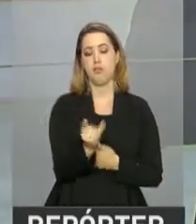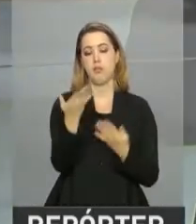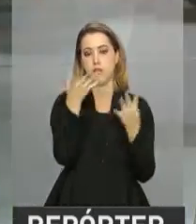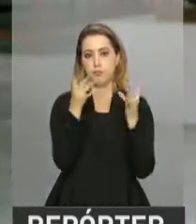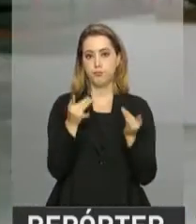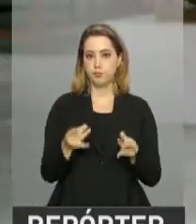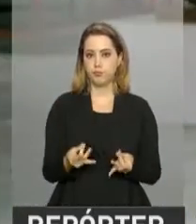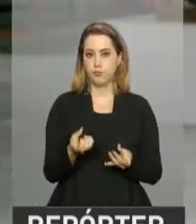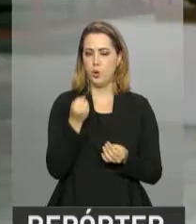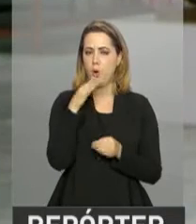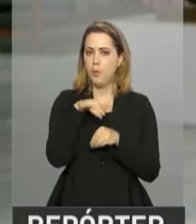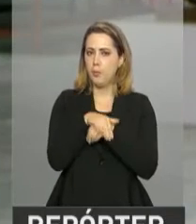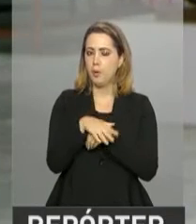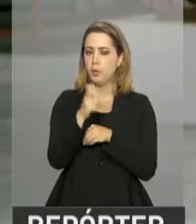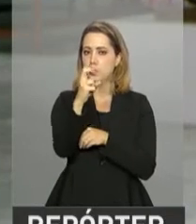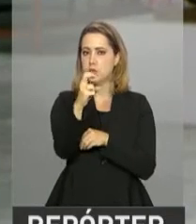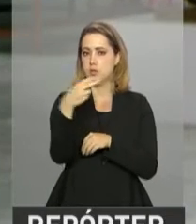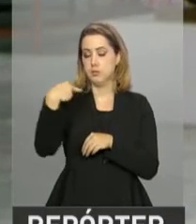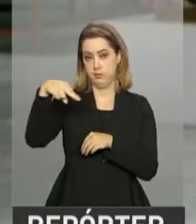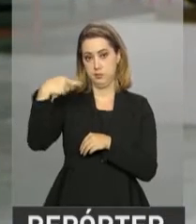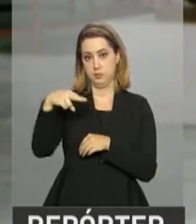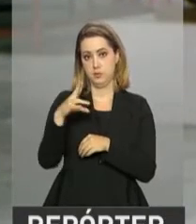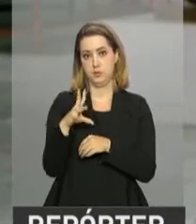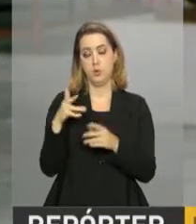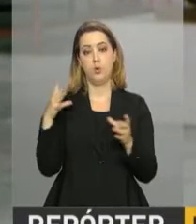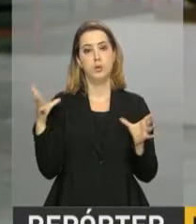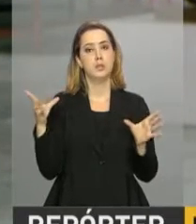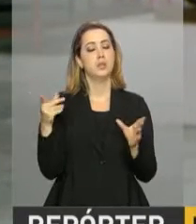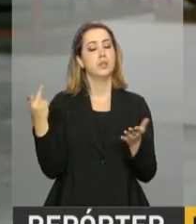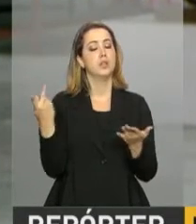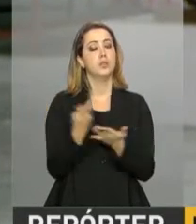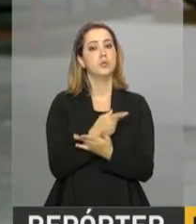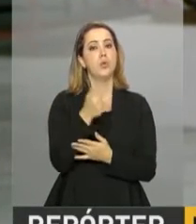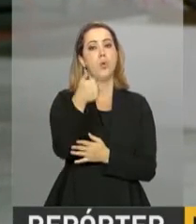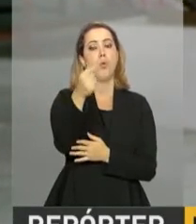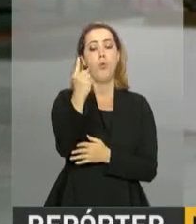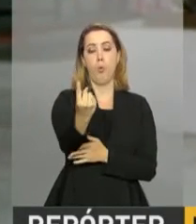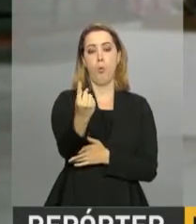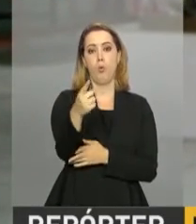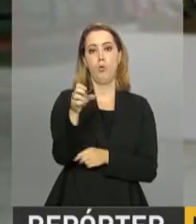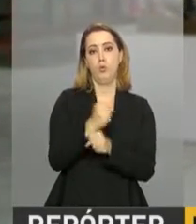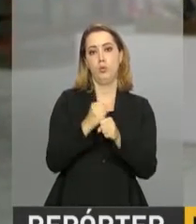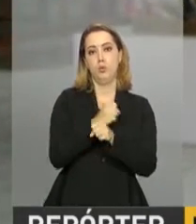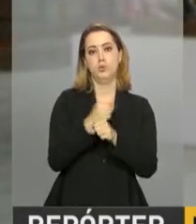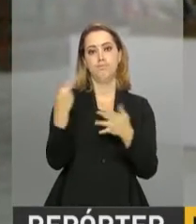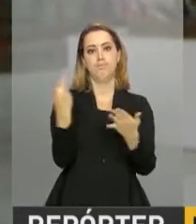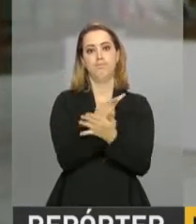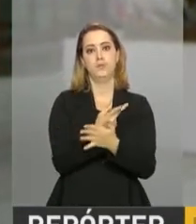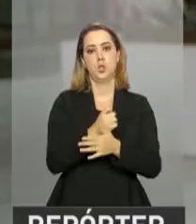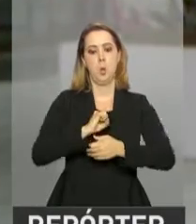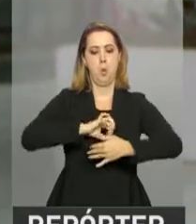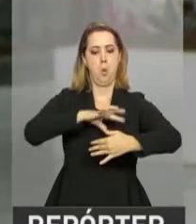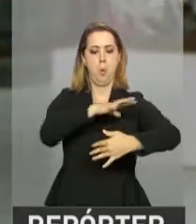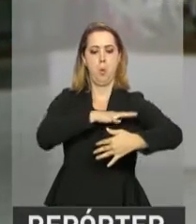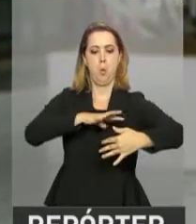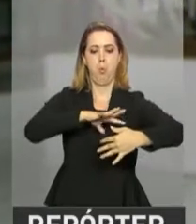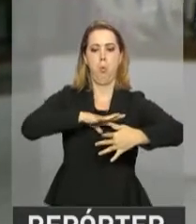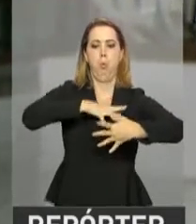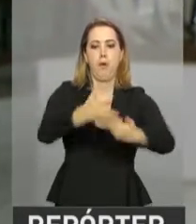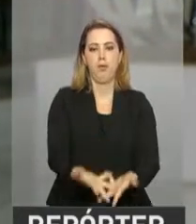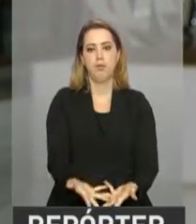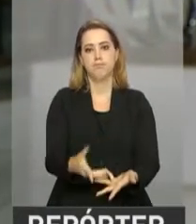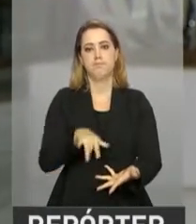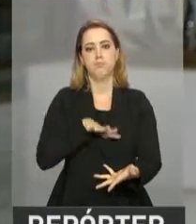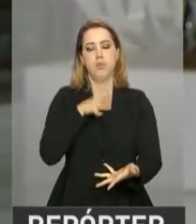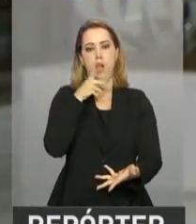zé luís i no próximo dia 5 de novembro completa um ano do desastre e mariana em que 19 pessoas morreram e nesta